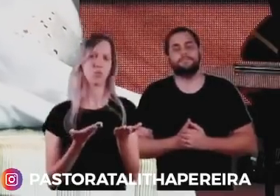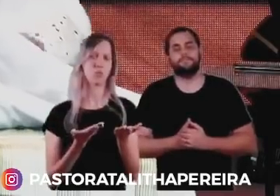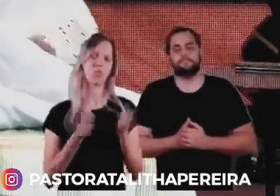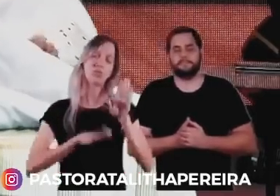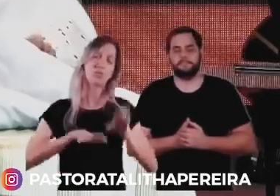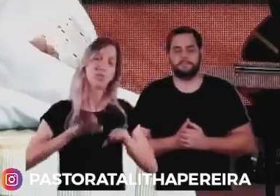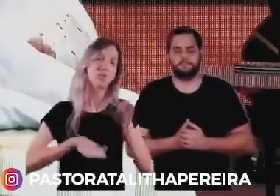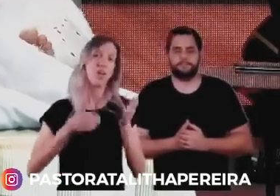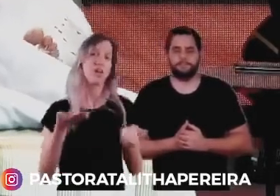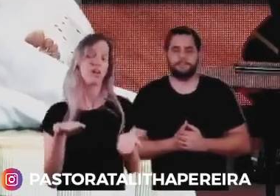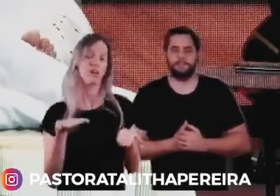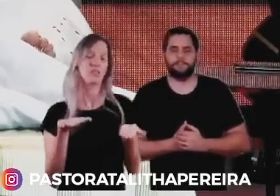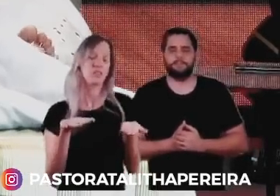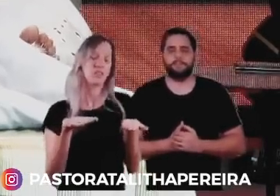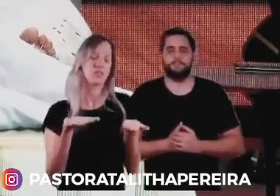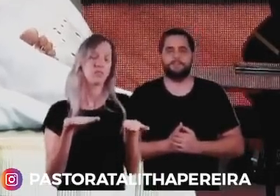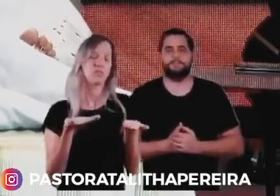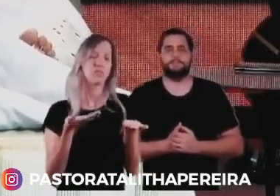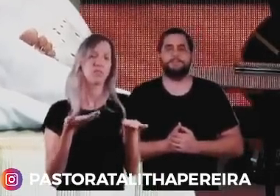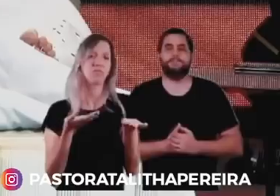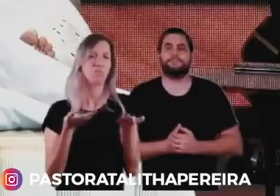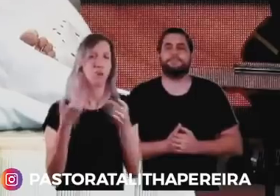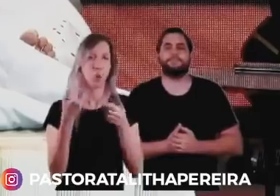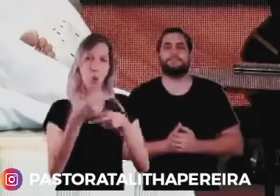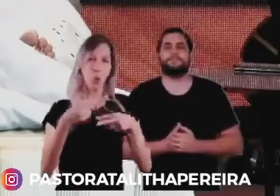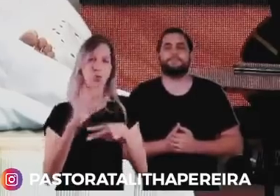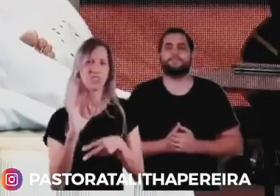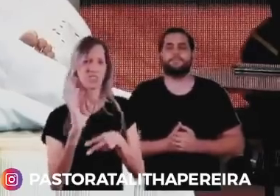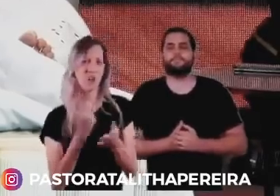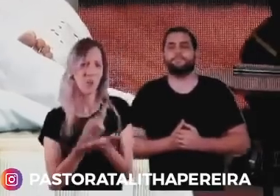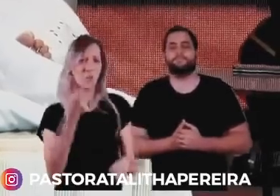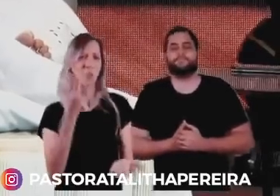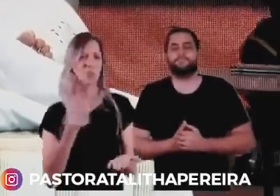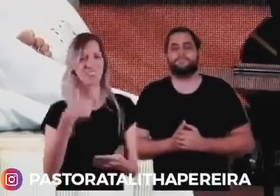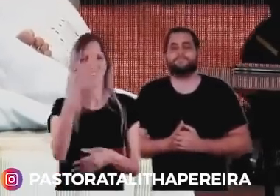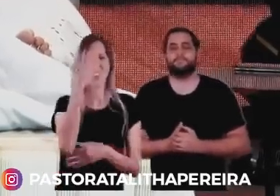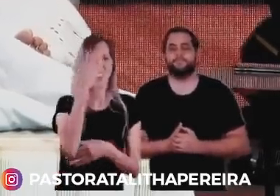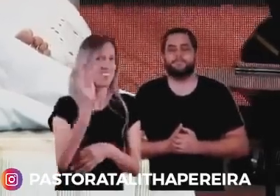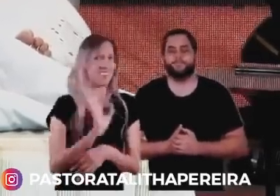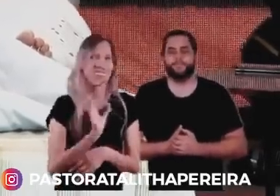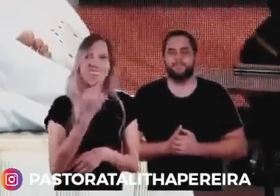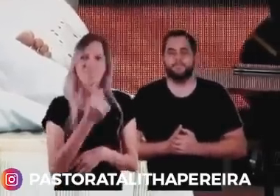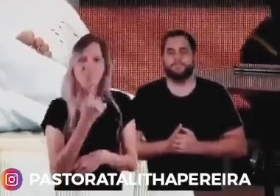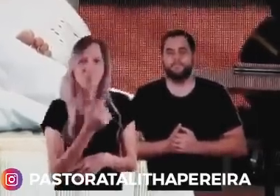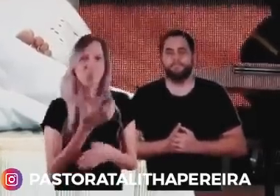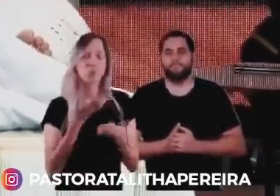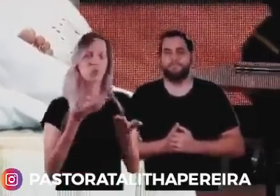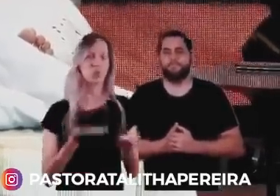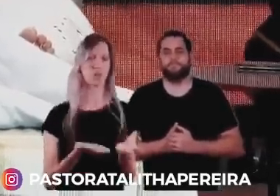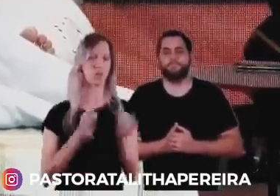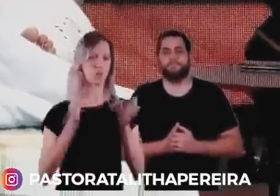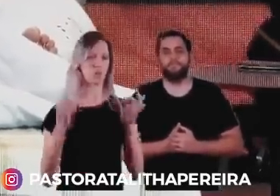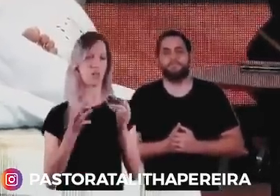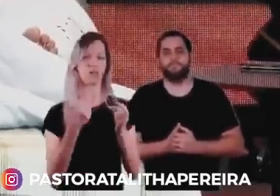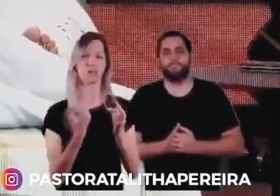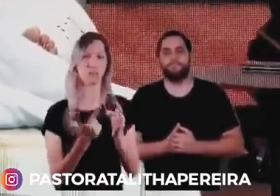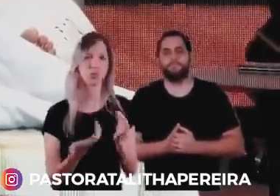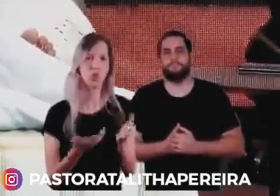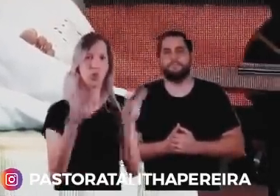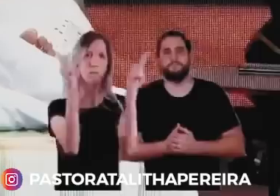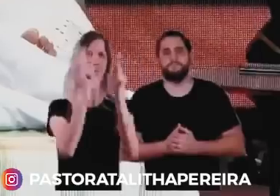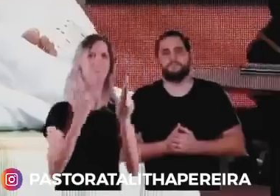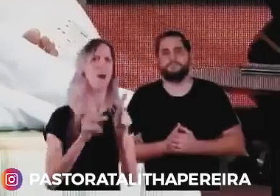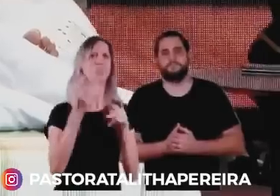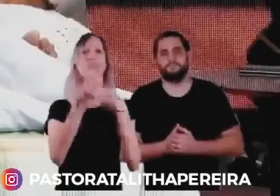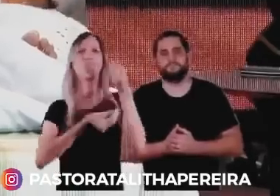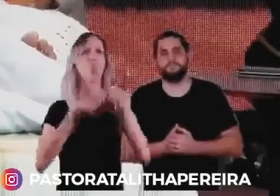situação não nos dá esse entendimento, não dá essa certeza da gente ter paz.